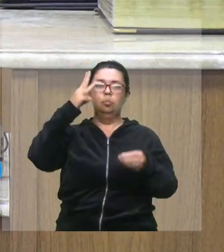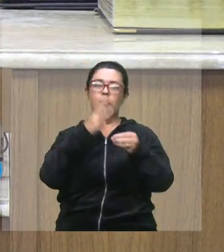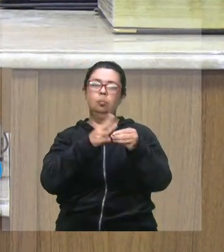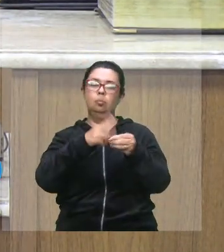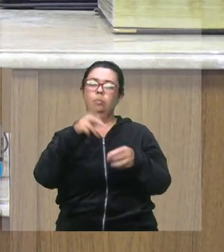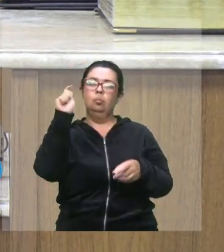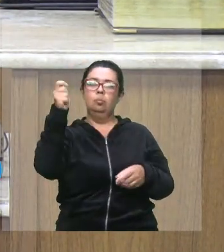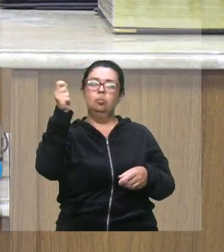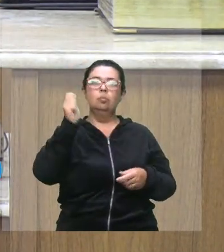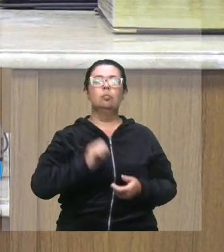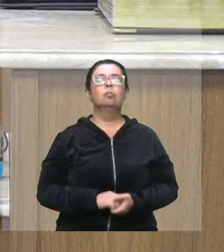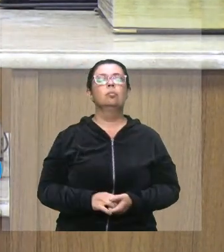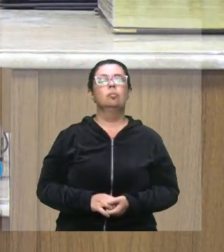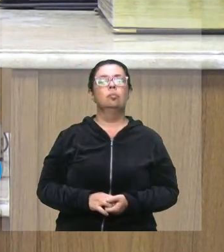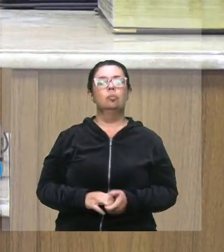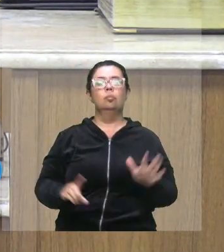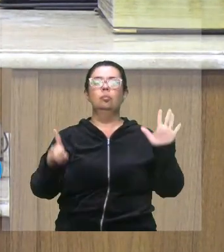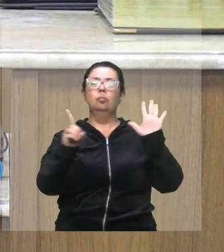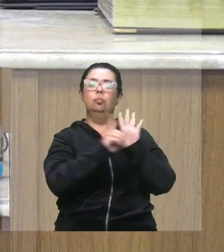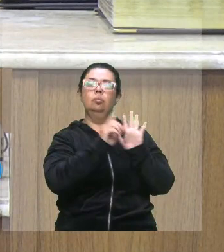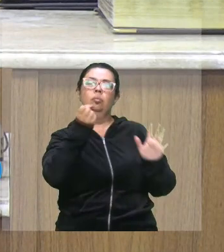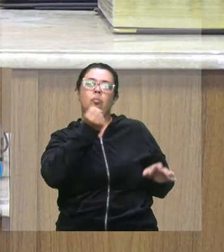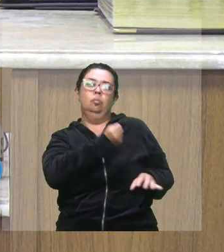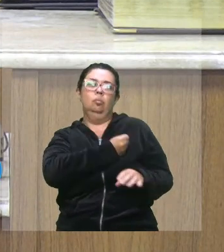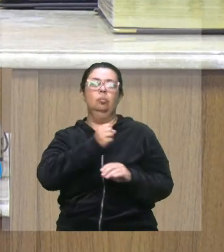Assis. Decreto número